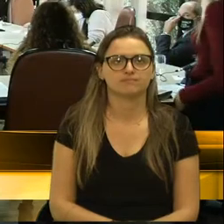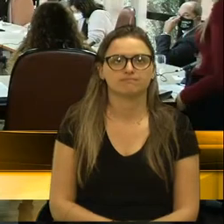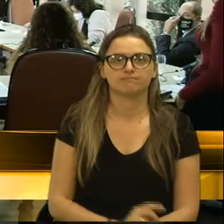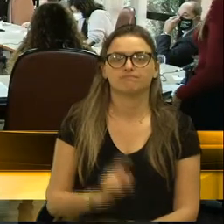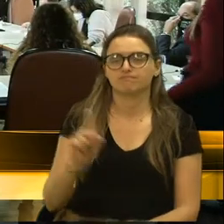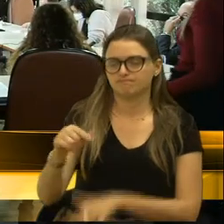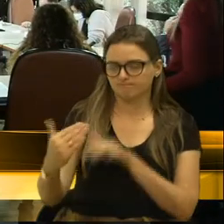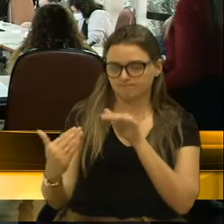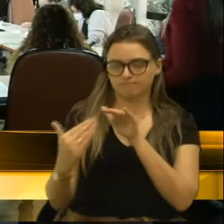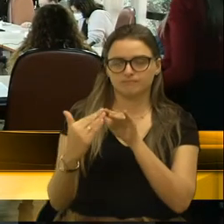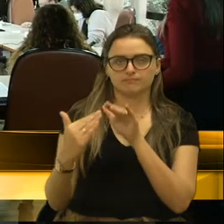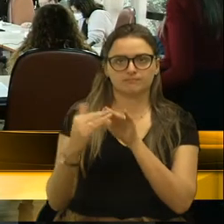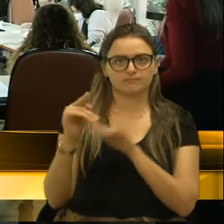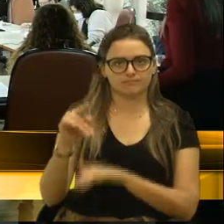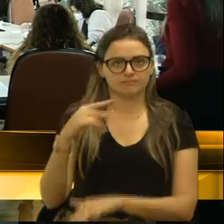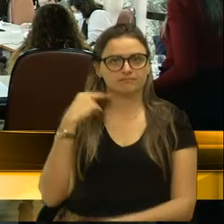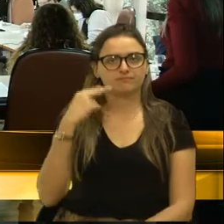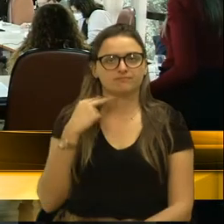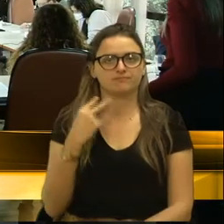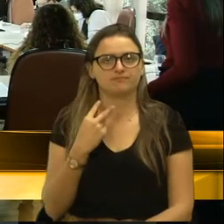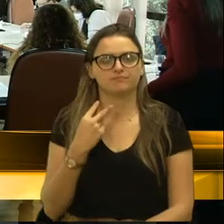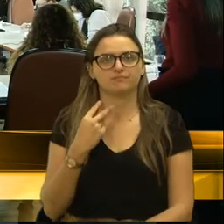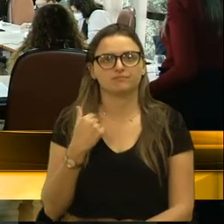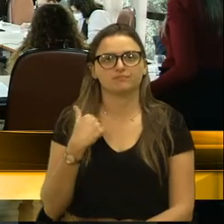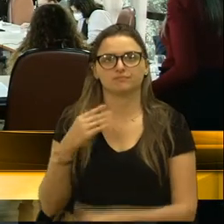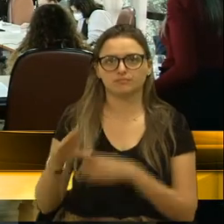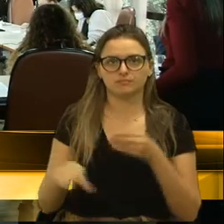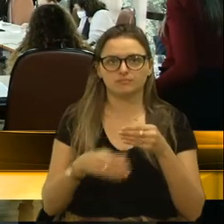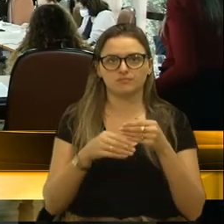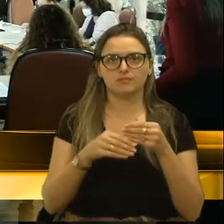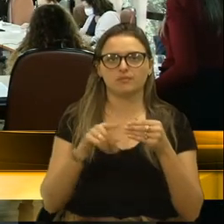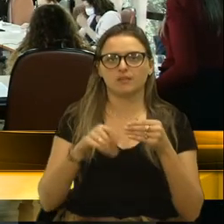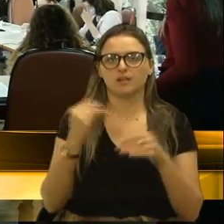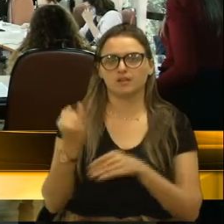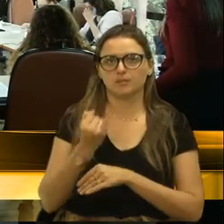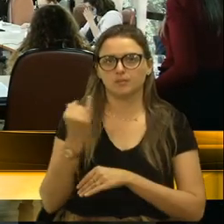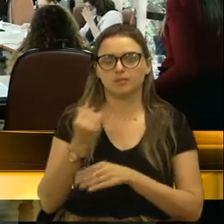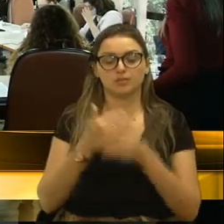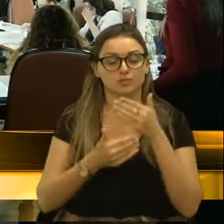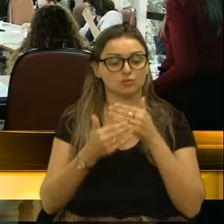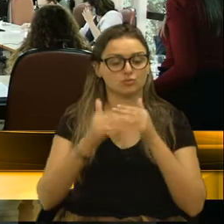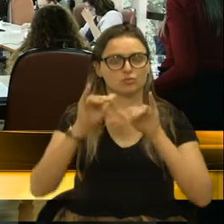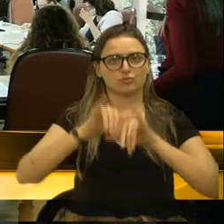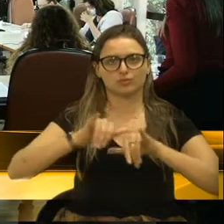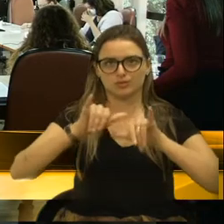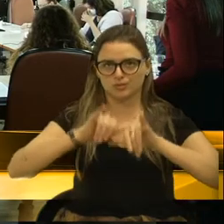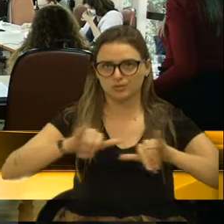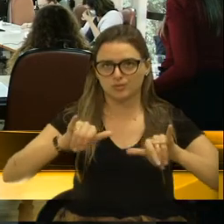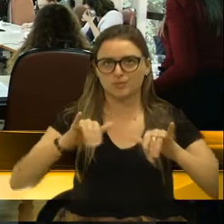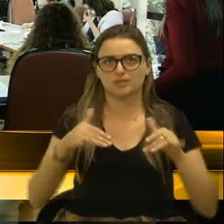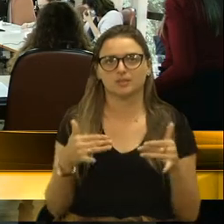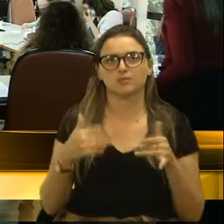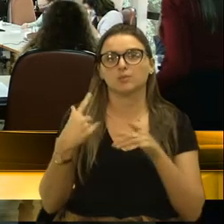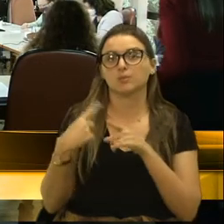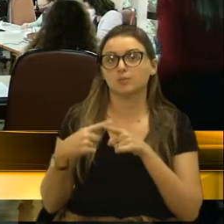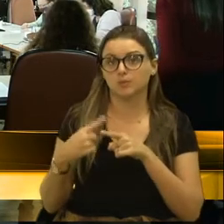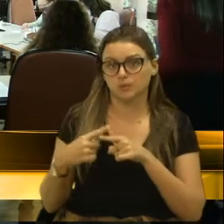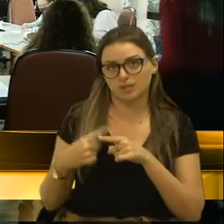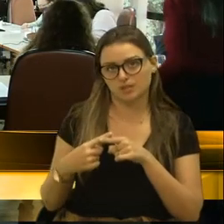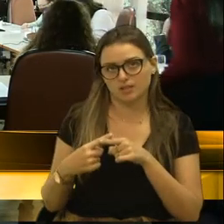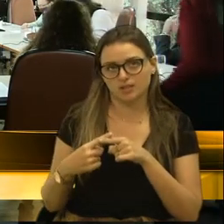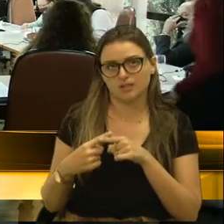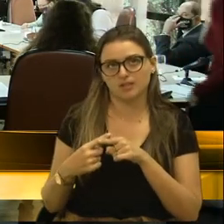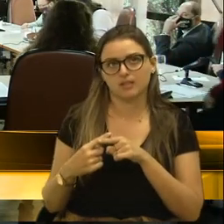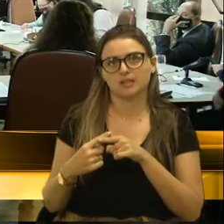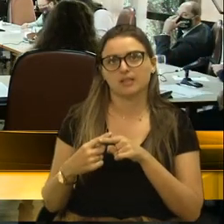Exatamente isso, vereador, que eu ia contribuir. É fundamental a informação, porque a gente sabe que